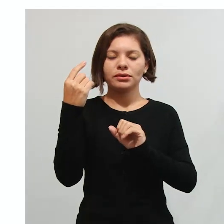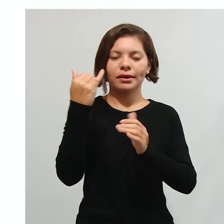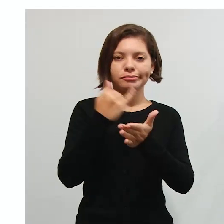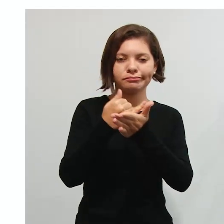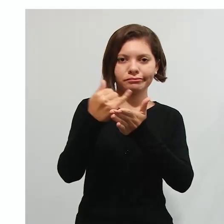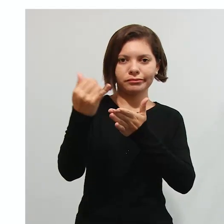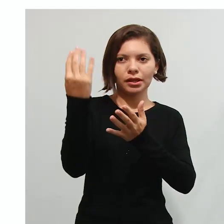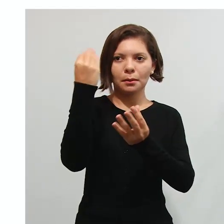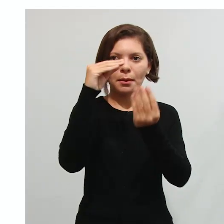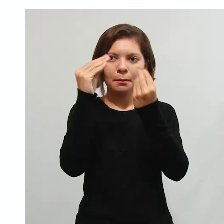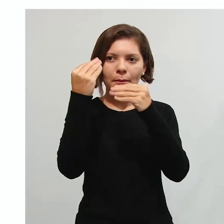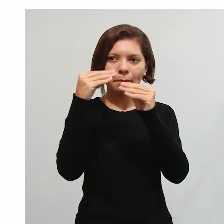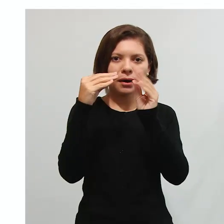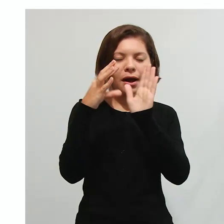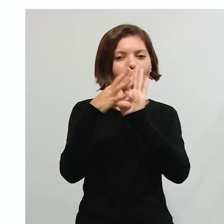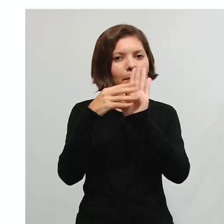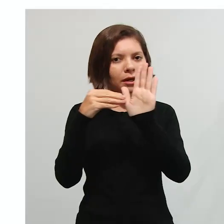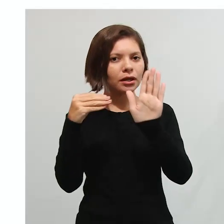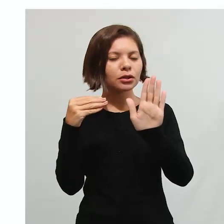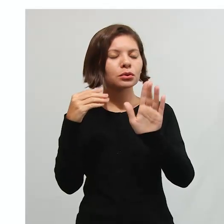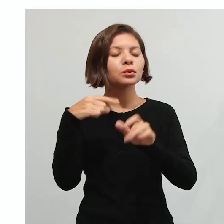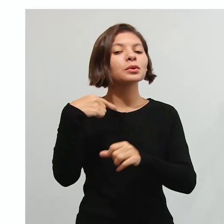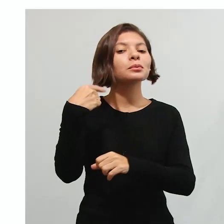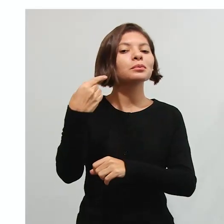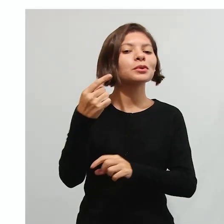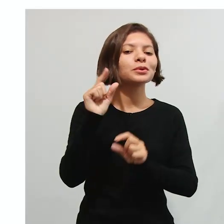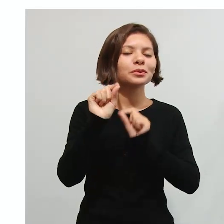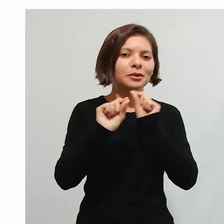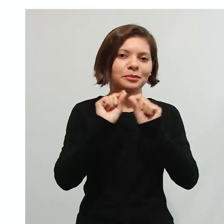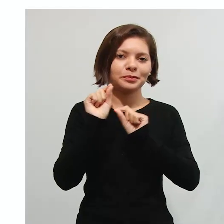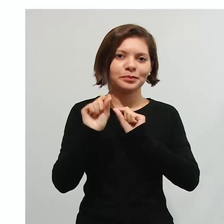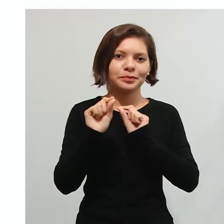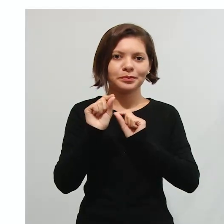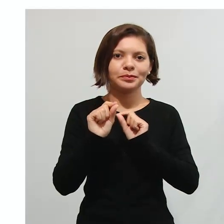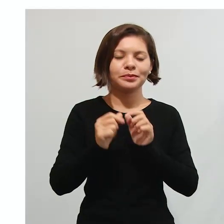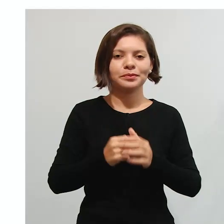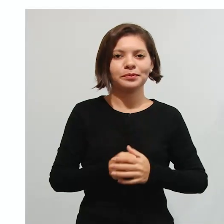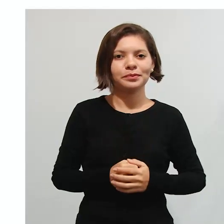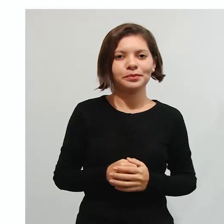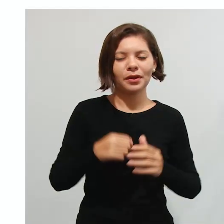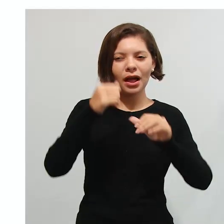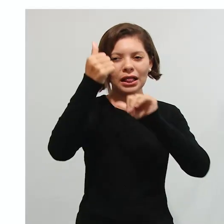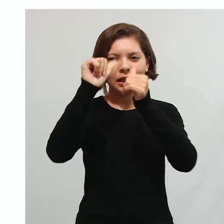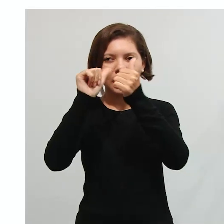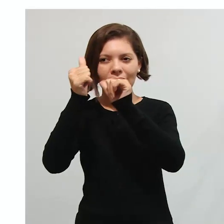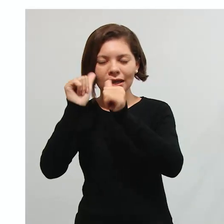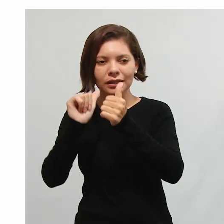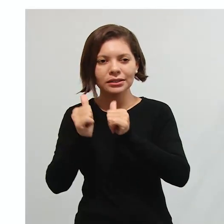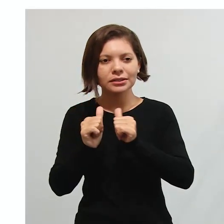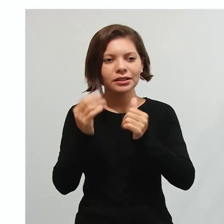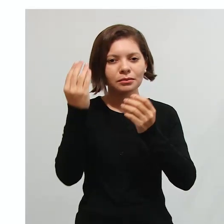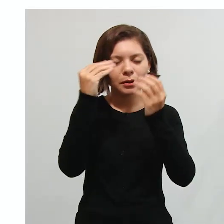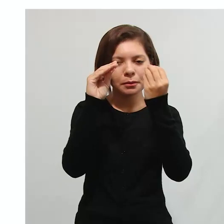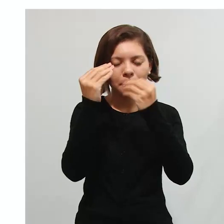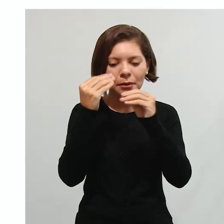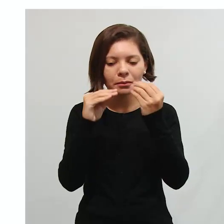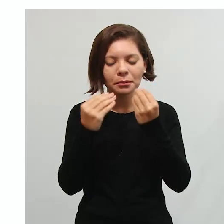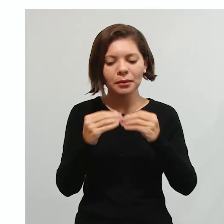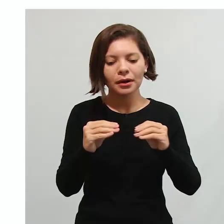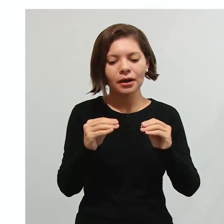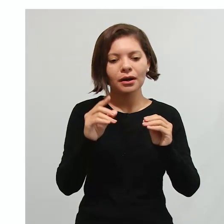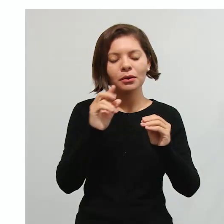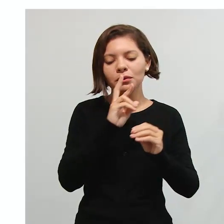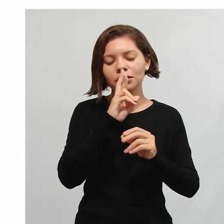depois ali de colocar a introdução e o método e tal você vai fazer a toda a análise né dos